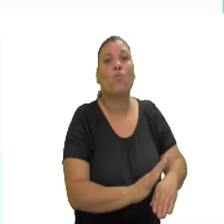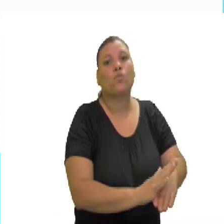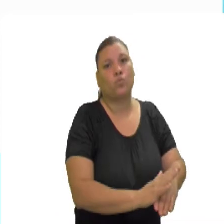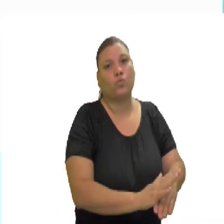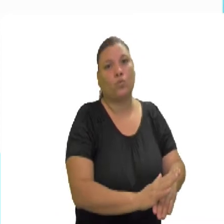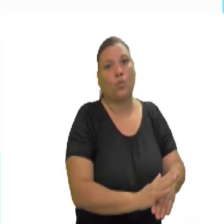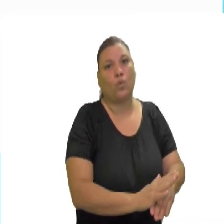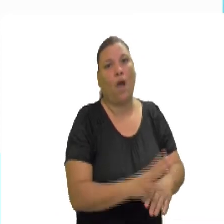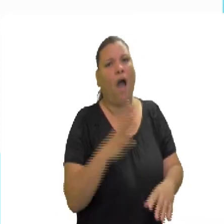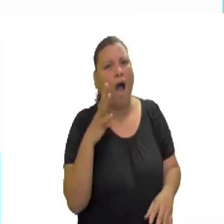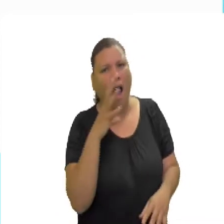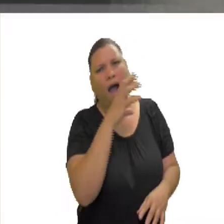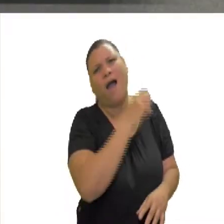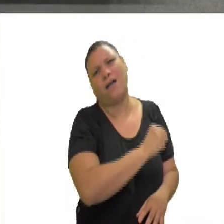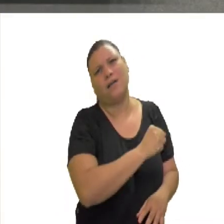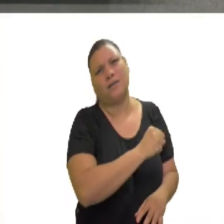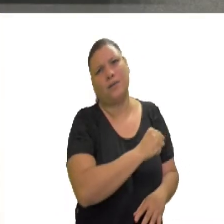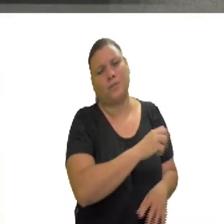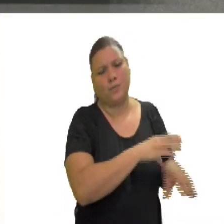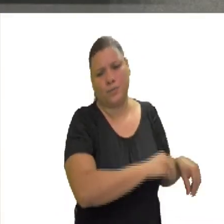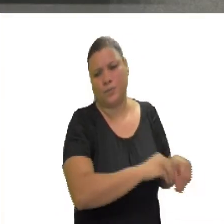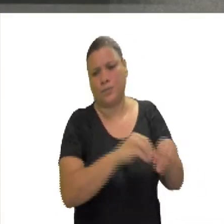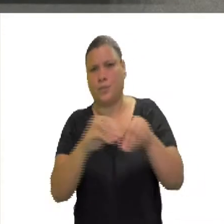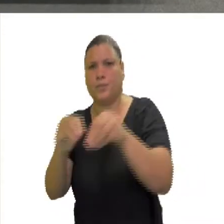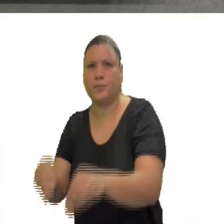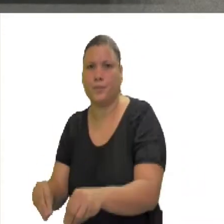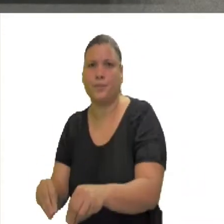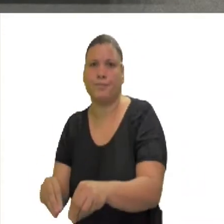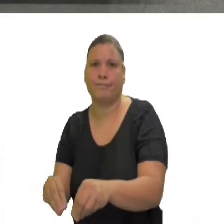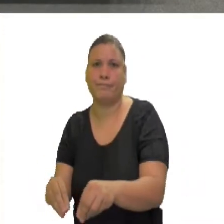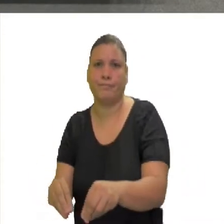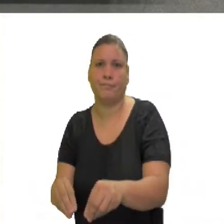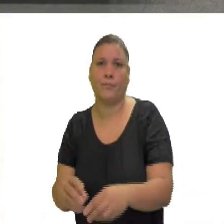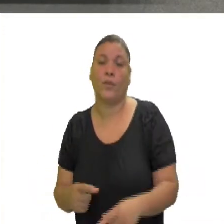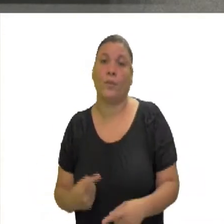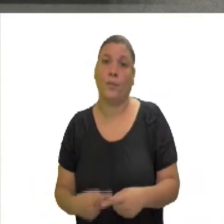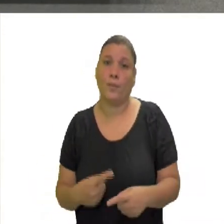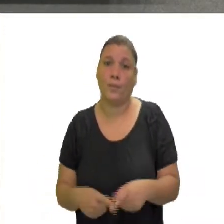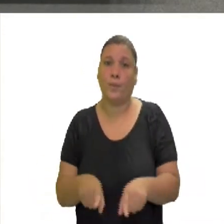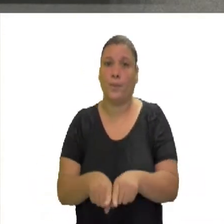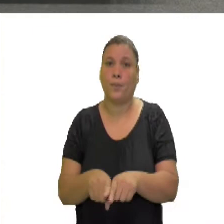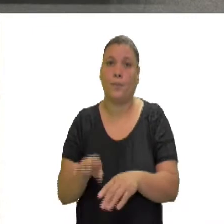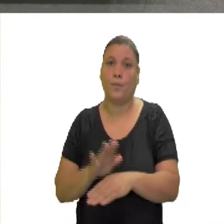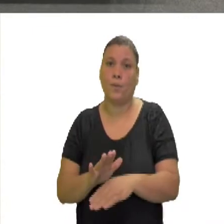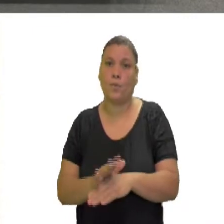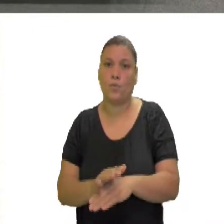as pessoas, quem transportava o ouro, quem fiscalizava o ouro